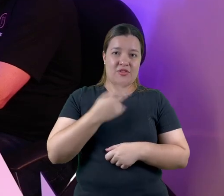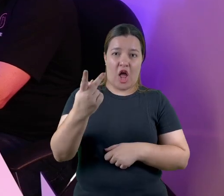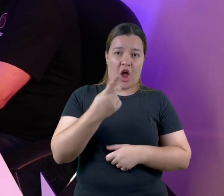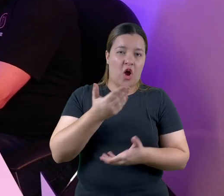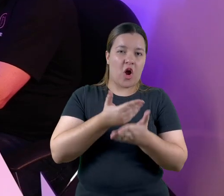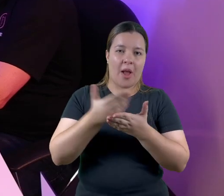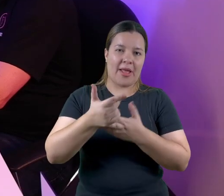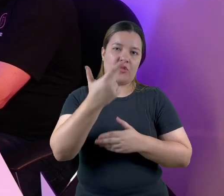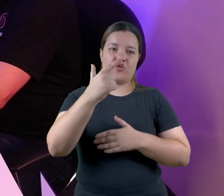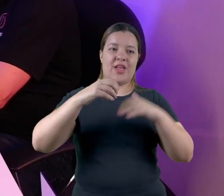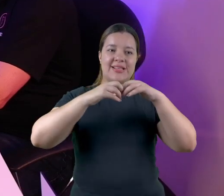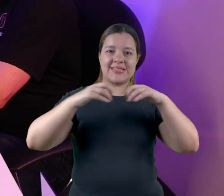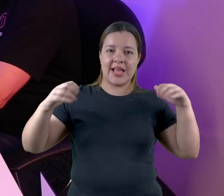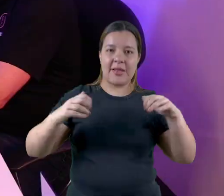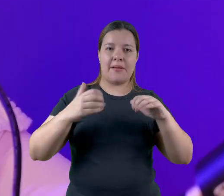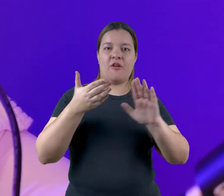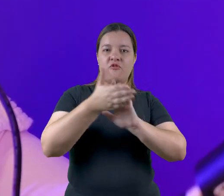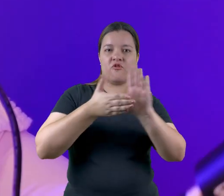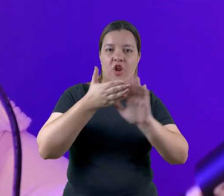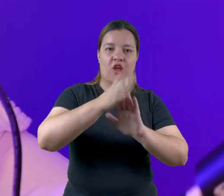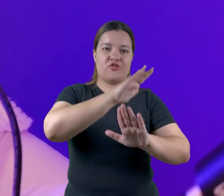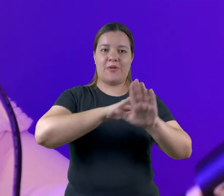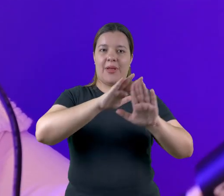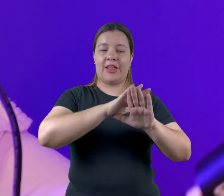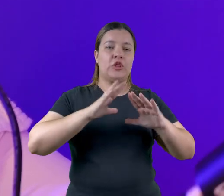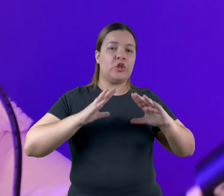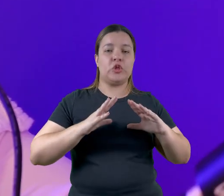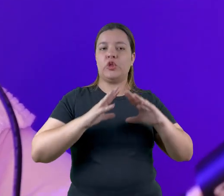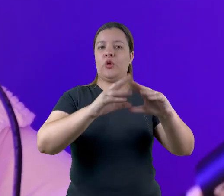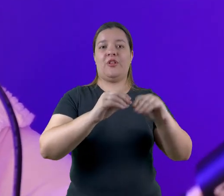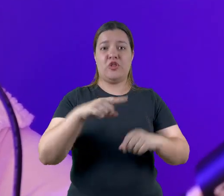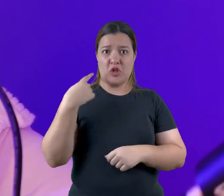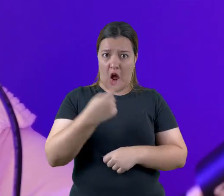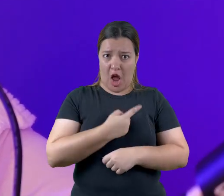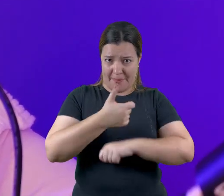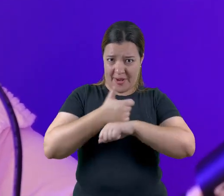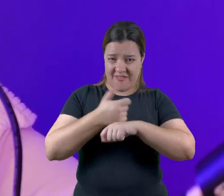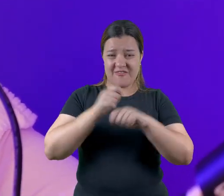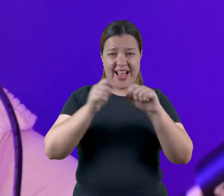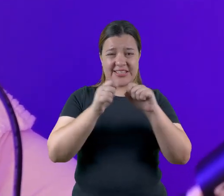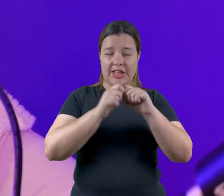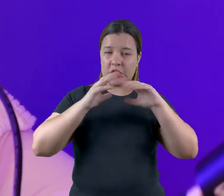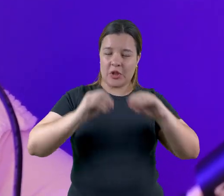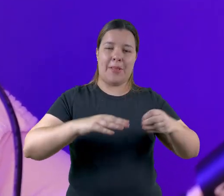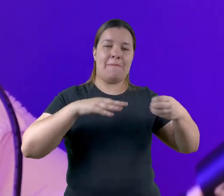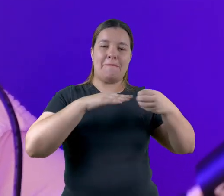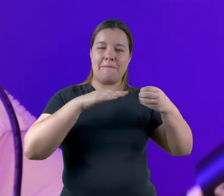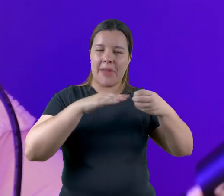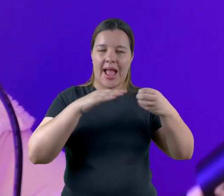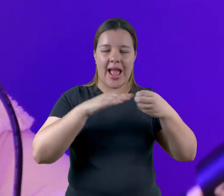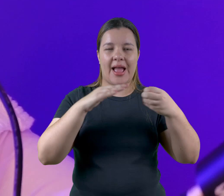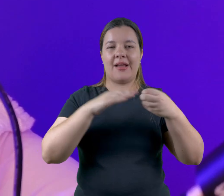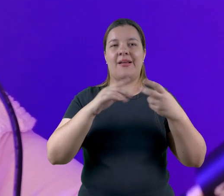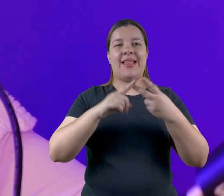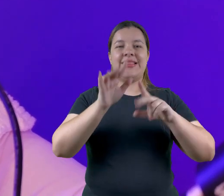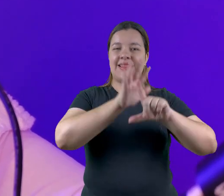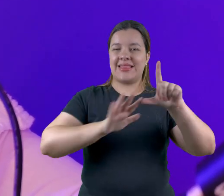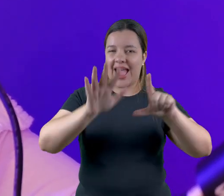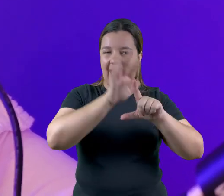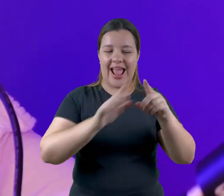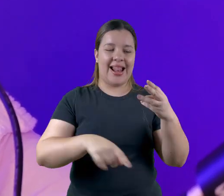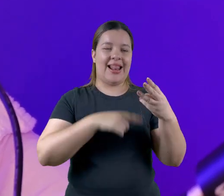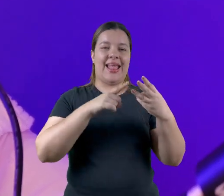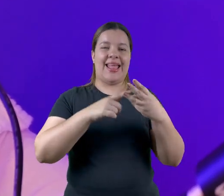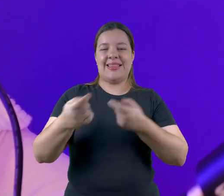começamos não tinha essa separação né back front era tudo a gente fazia tudo desde banco de dados quanto